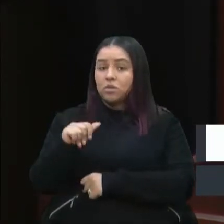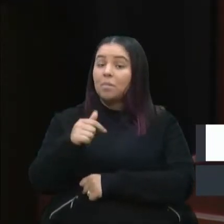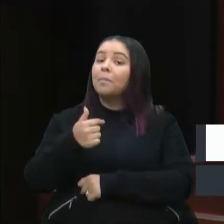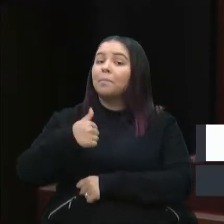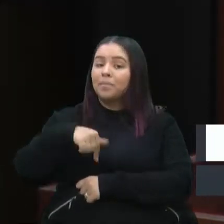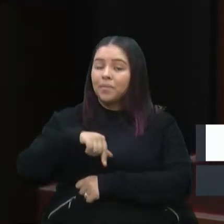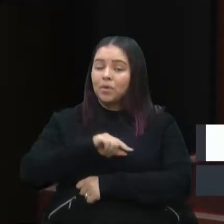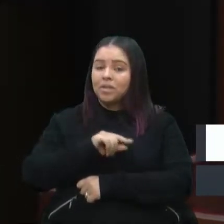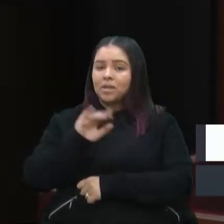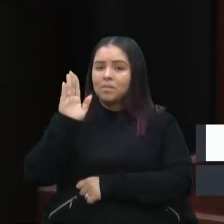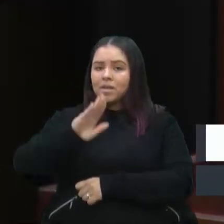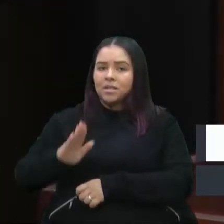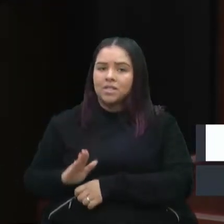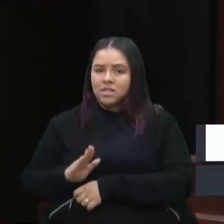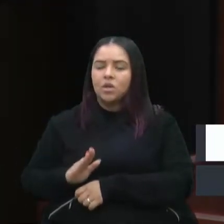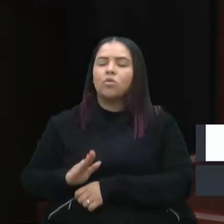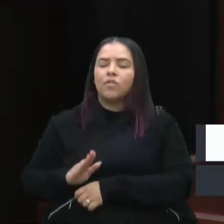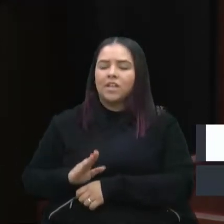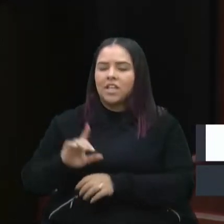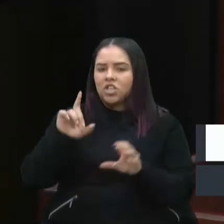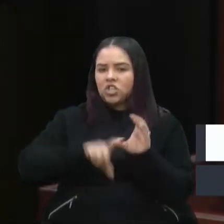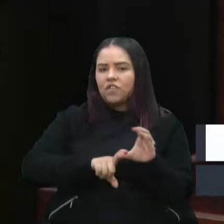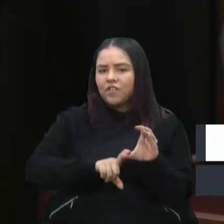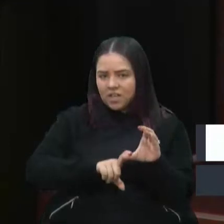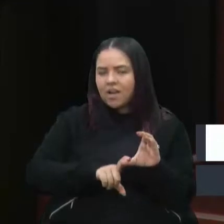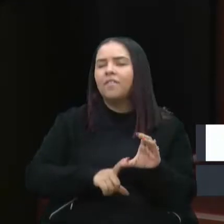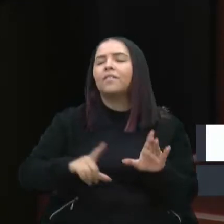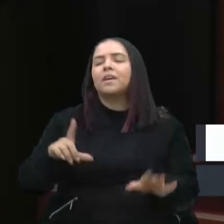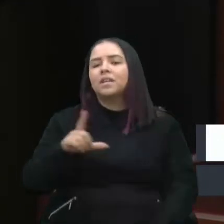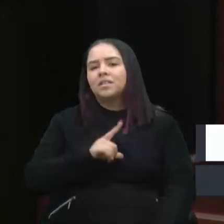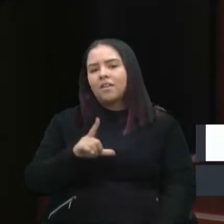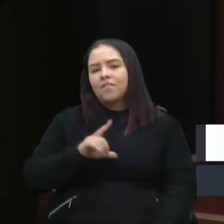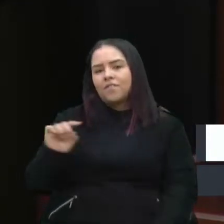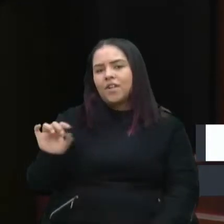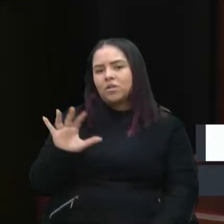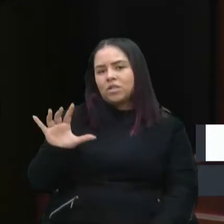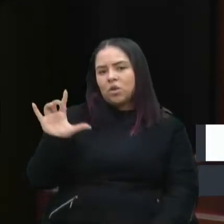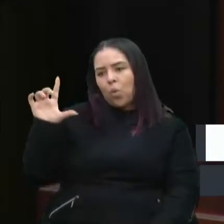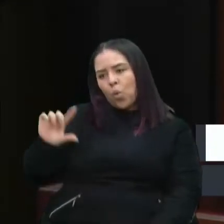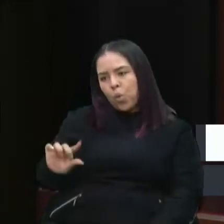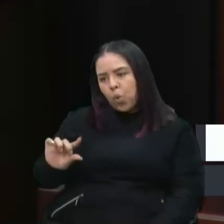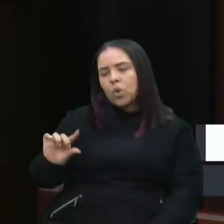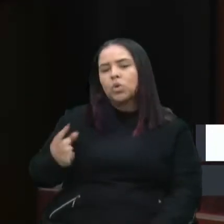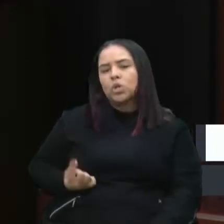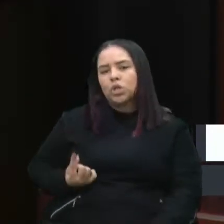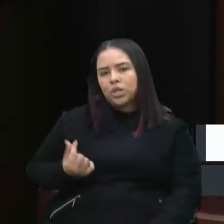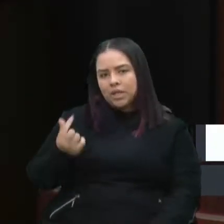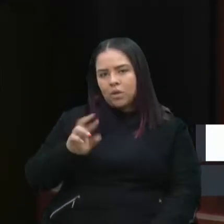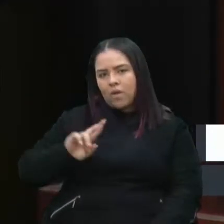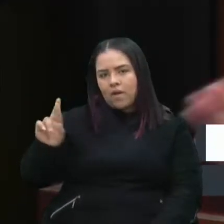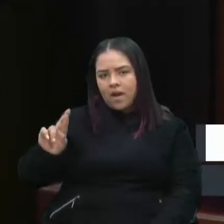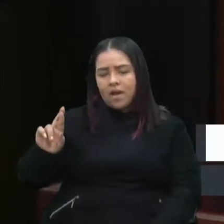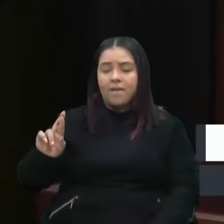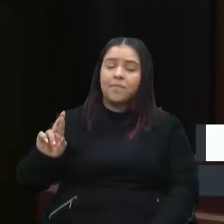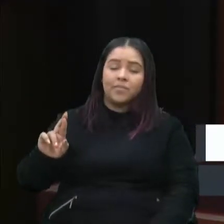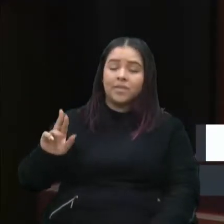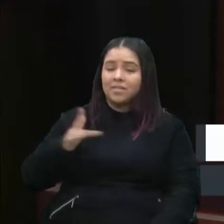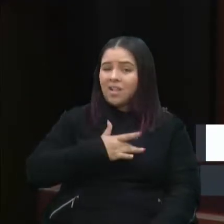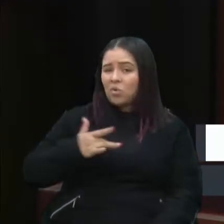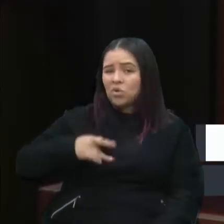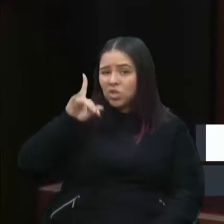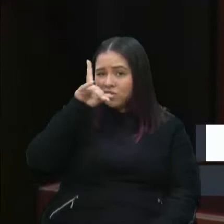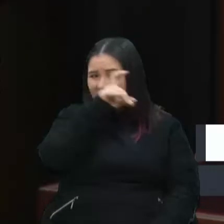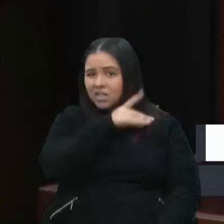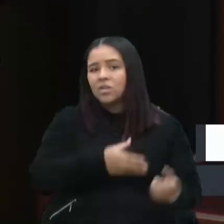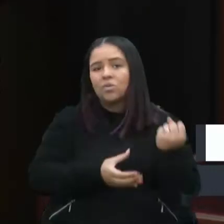endividar, o real vai desvalorizar, a nossa saúde vai ficar mais precária, a segurança, pô, então nem se fala,